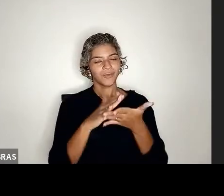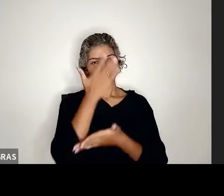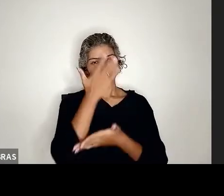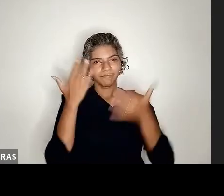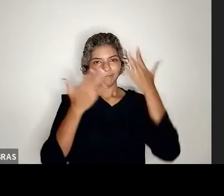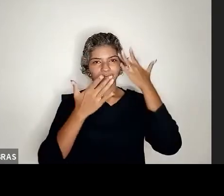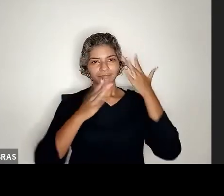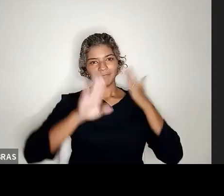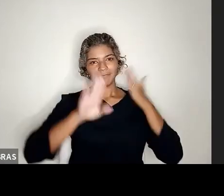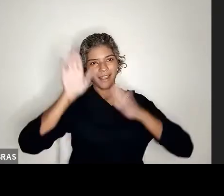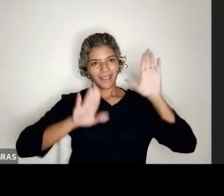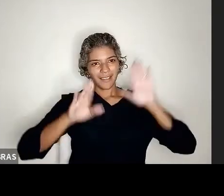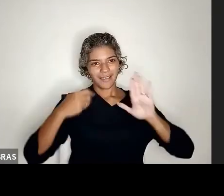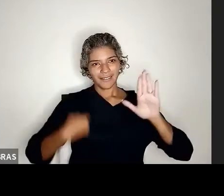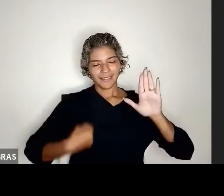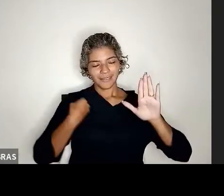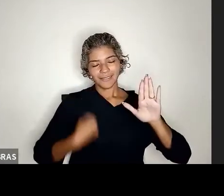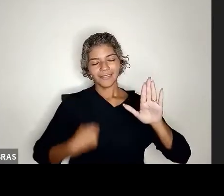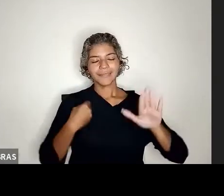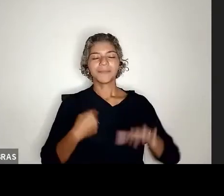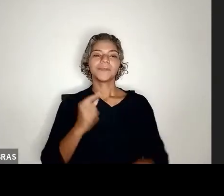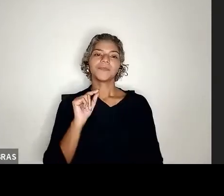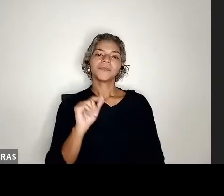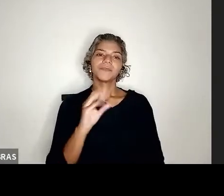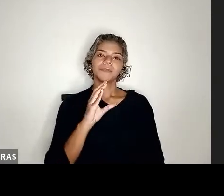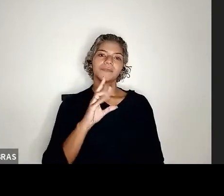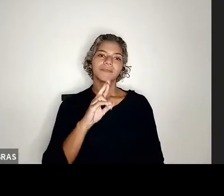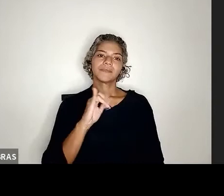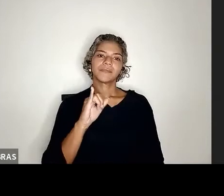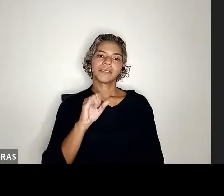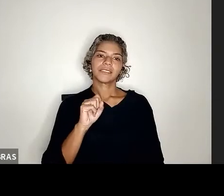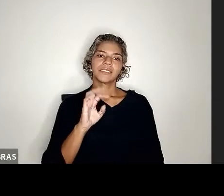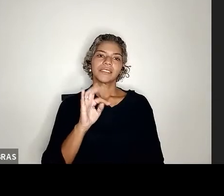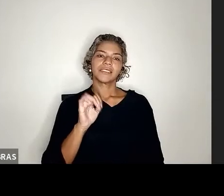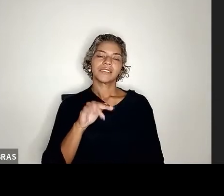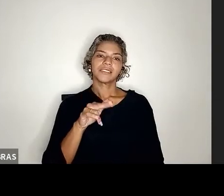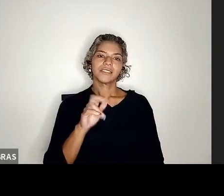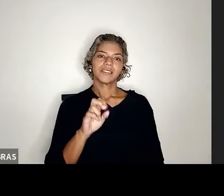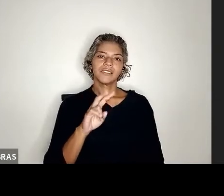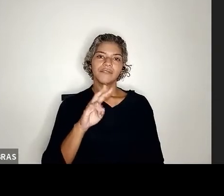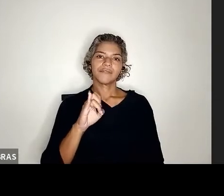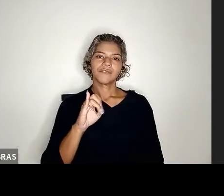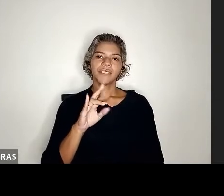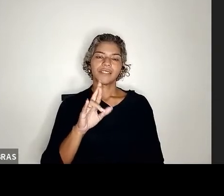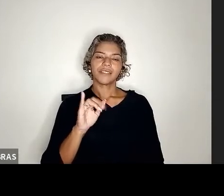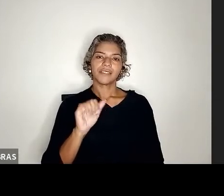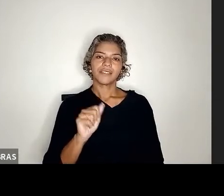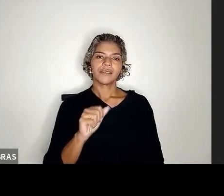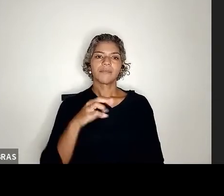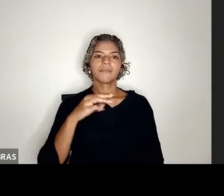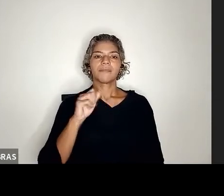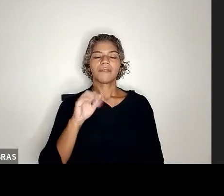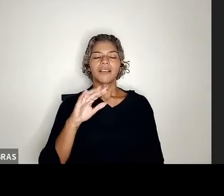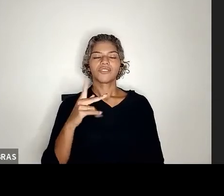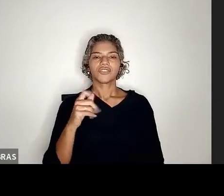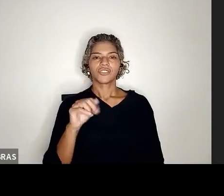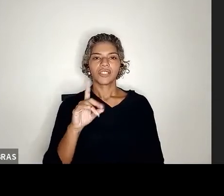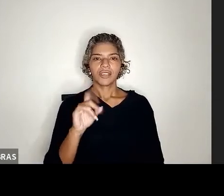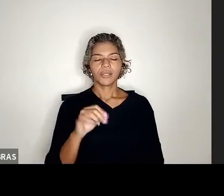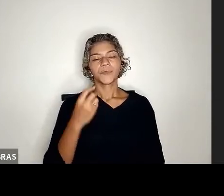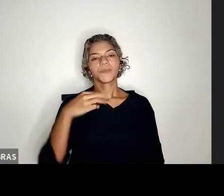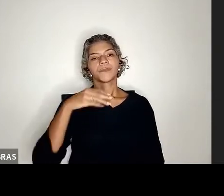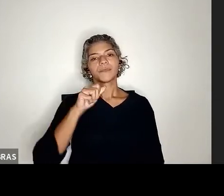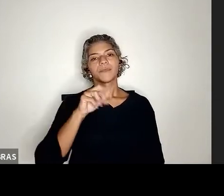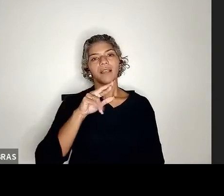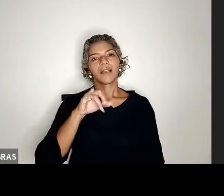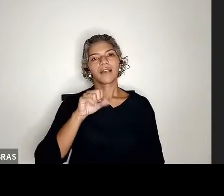A presença da Cristiane Vieira Machado, vice-presidente de ensino da Fiocruz, Marismari de Seta, vice-diretora da Escola do Governo